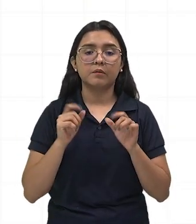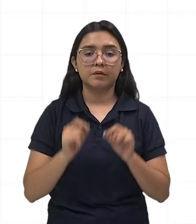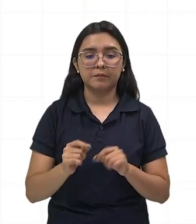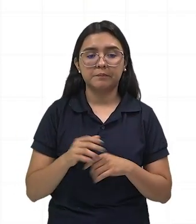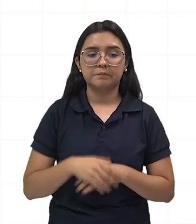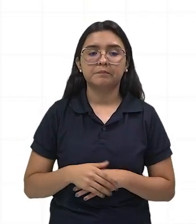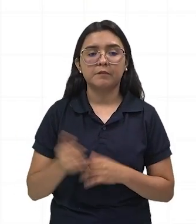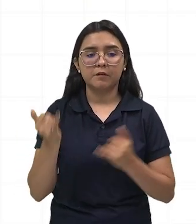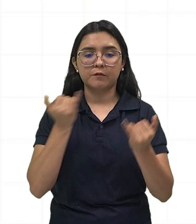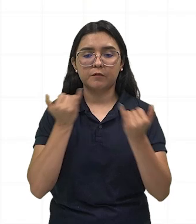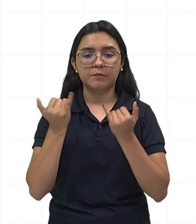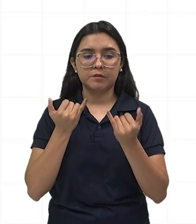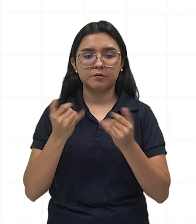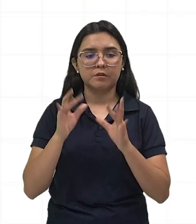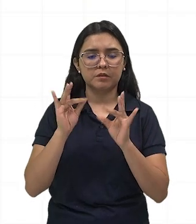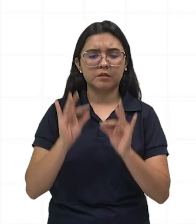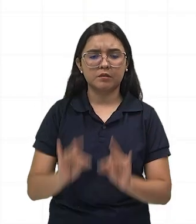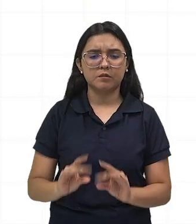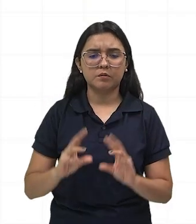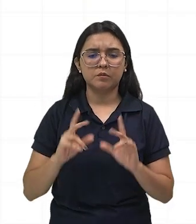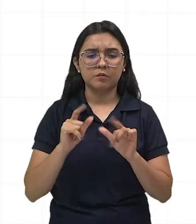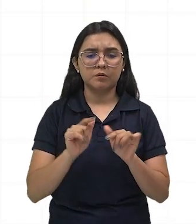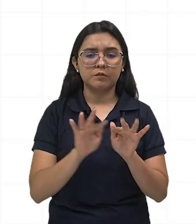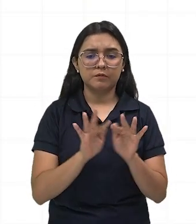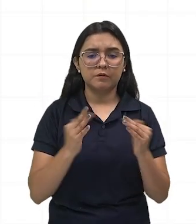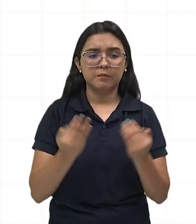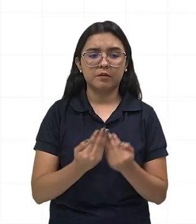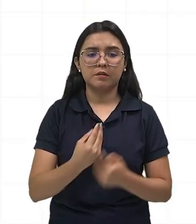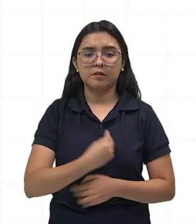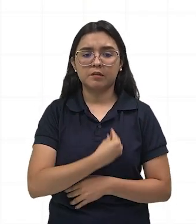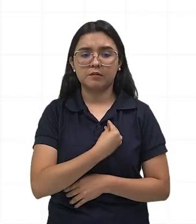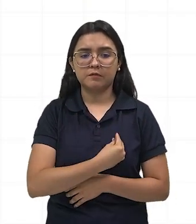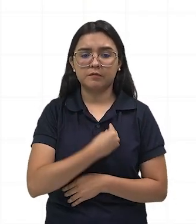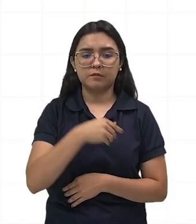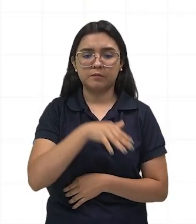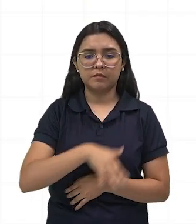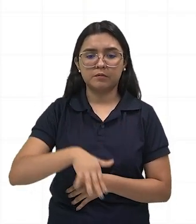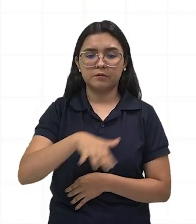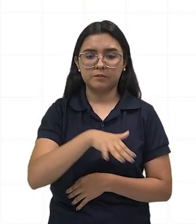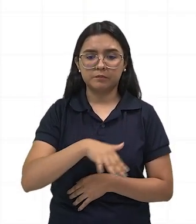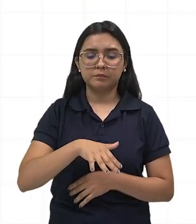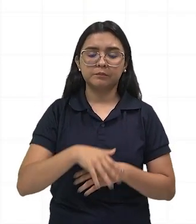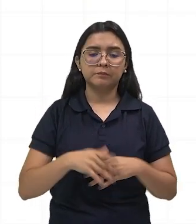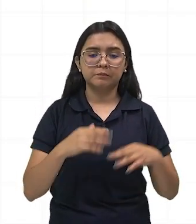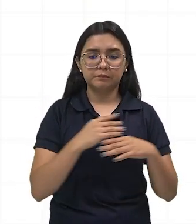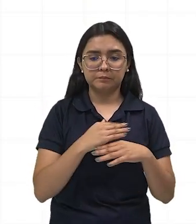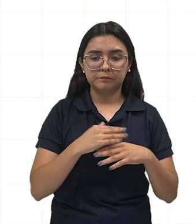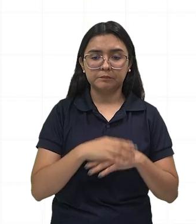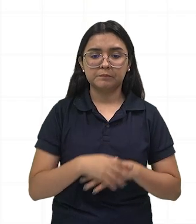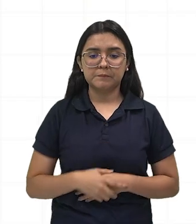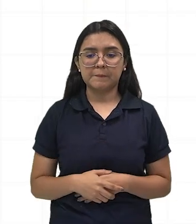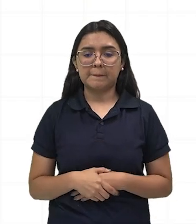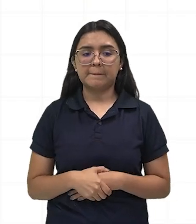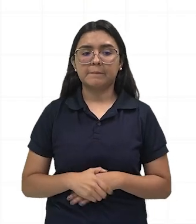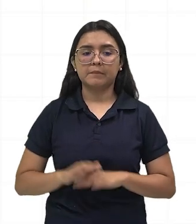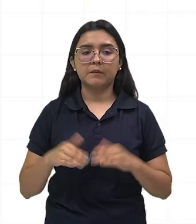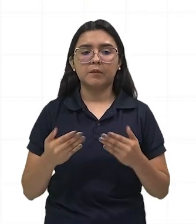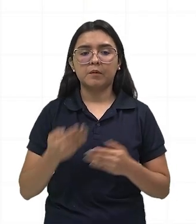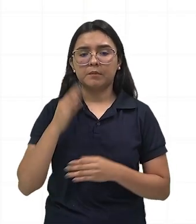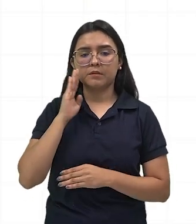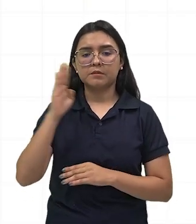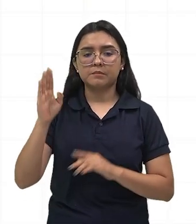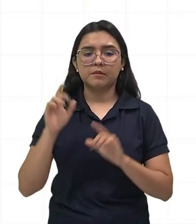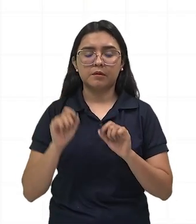então, obter informações detalhadas sobre todas as famílias que residem em uma determinada região metropolitana. Qual a